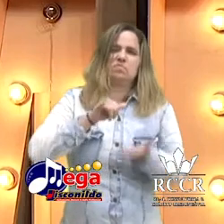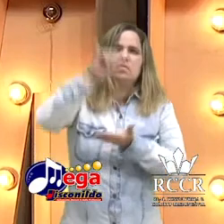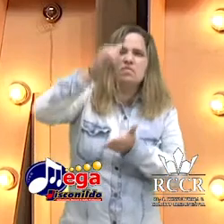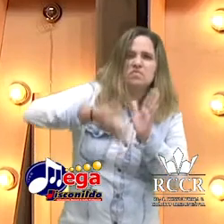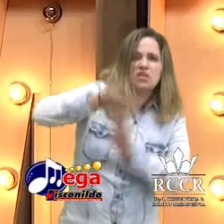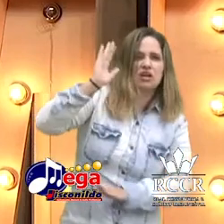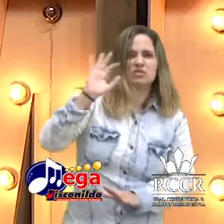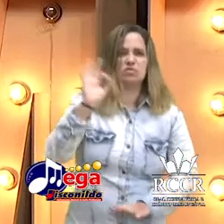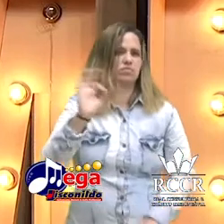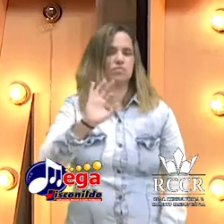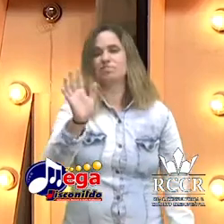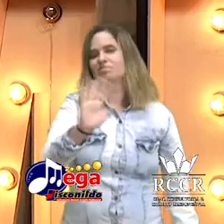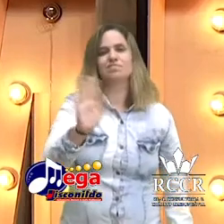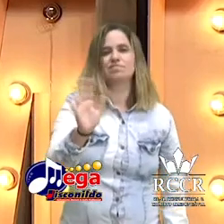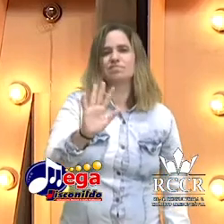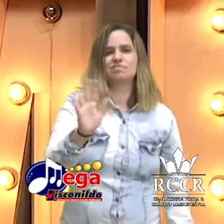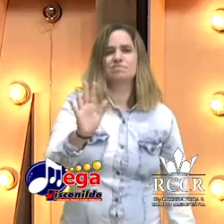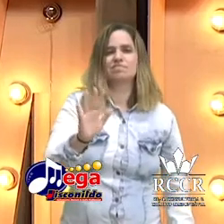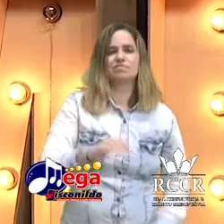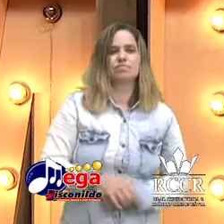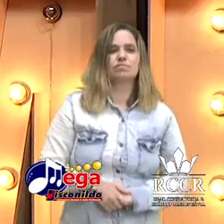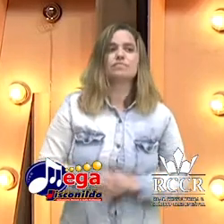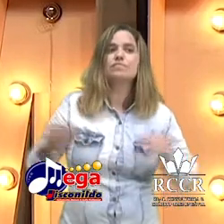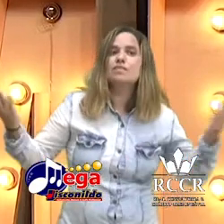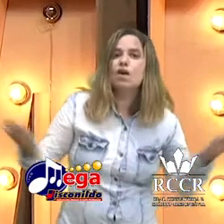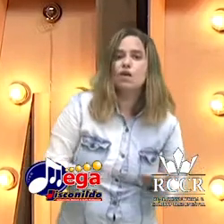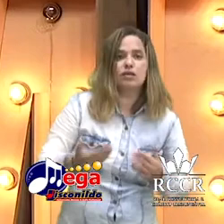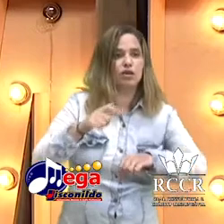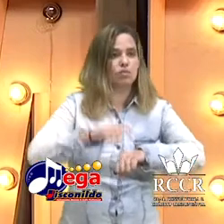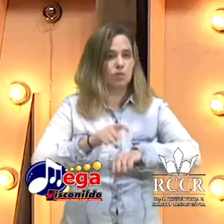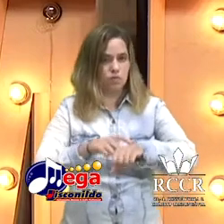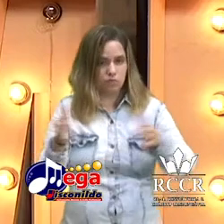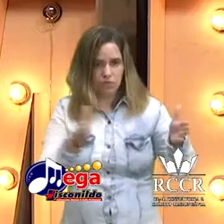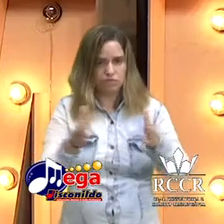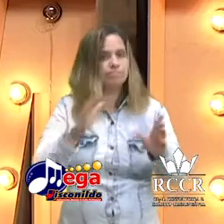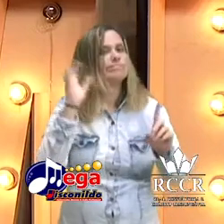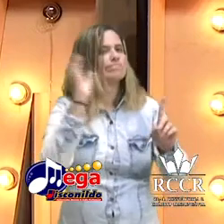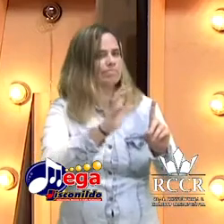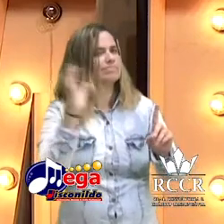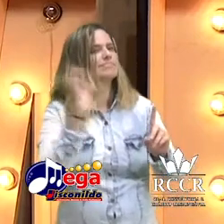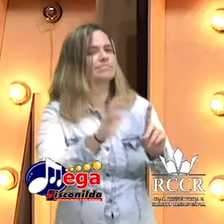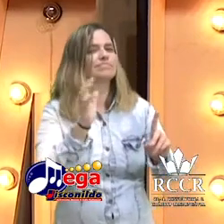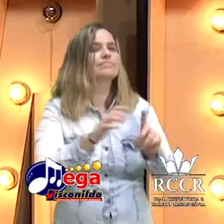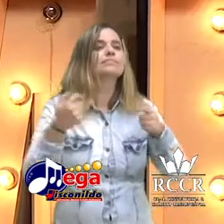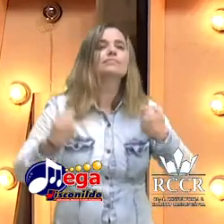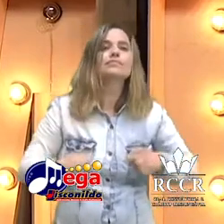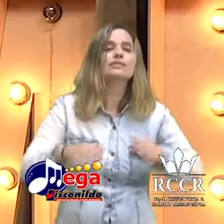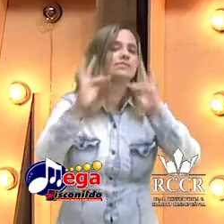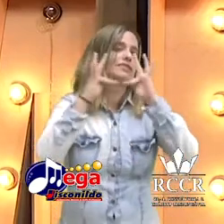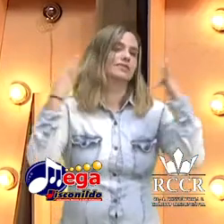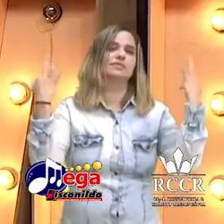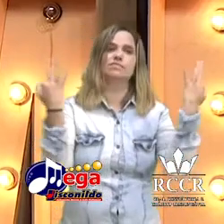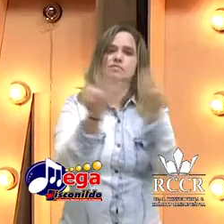tempos de ameaças, a gente não pode deixar que os momentos de riso sejam fora da família, os momentos de alegria fora da família,